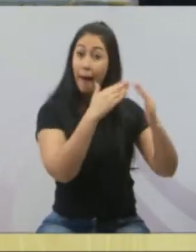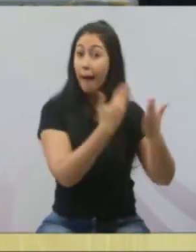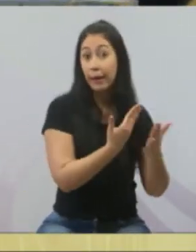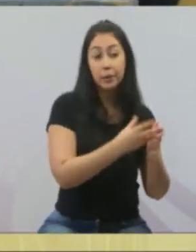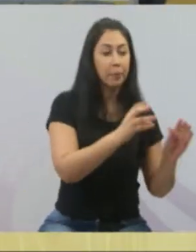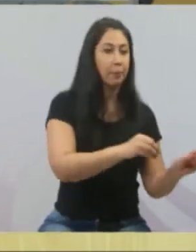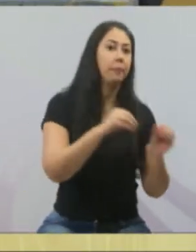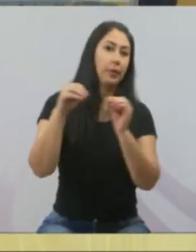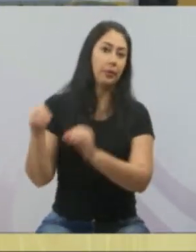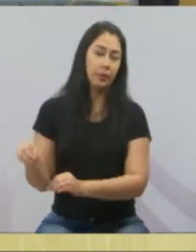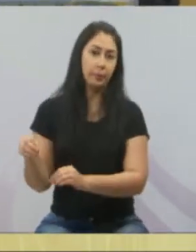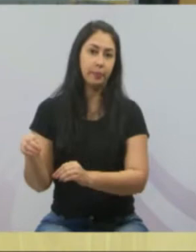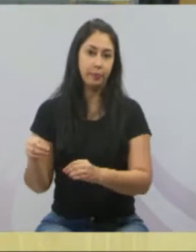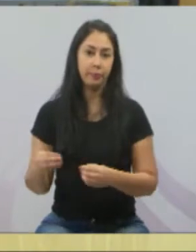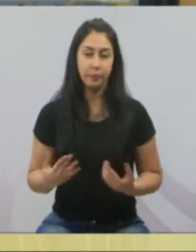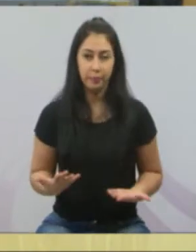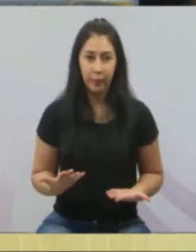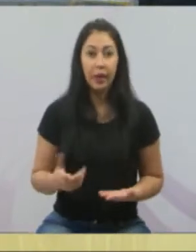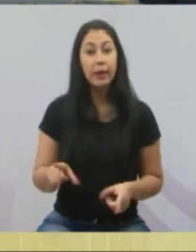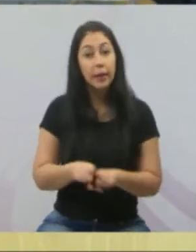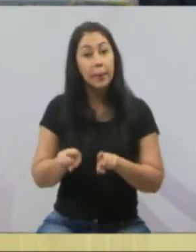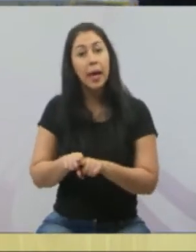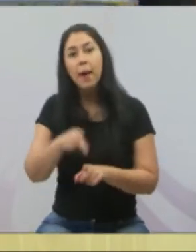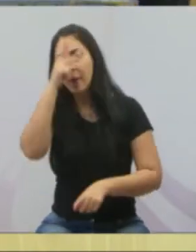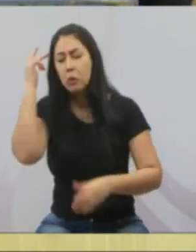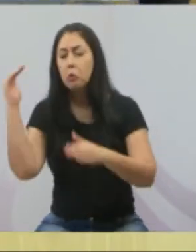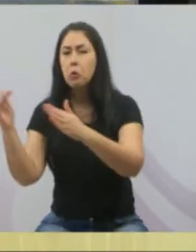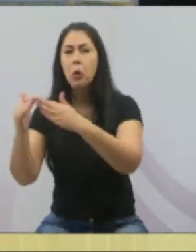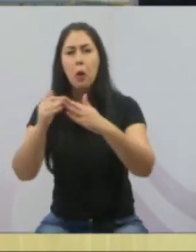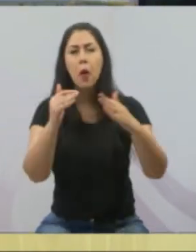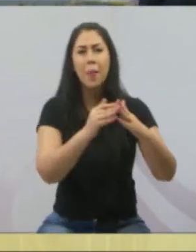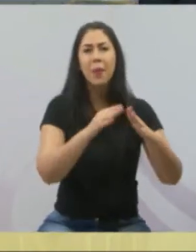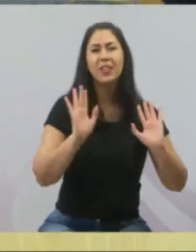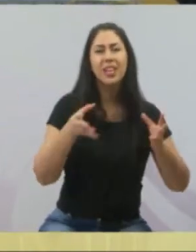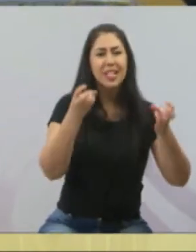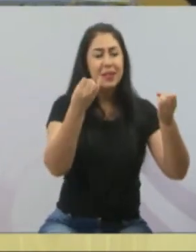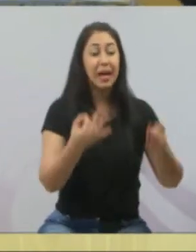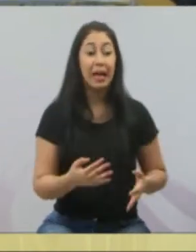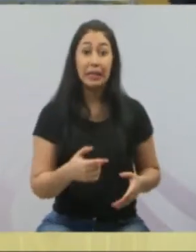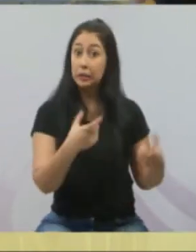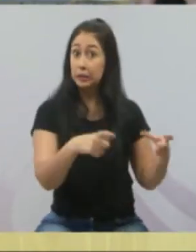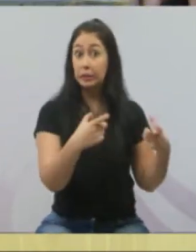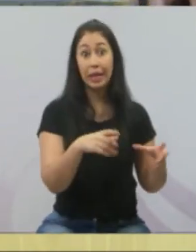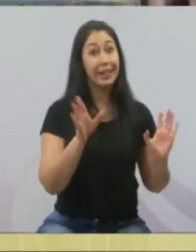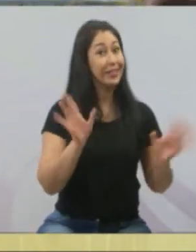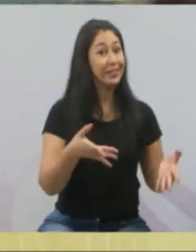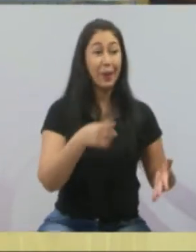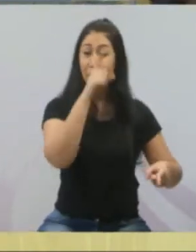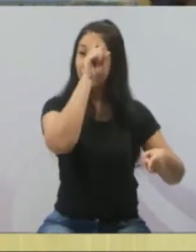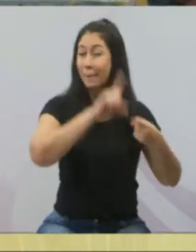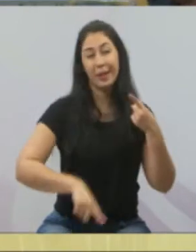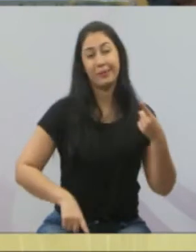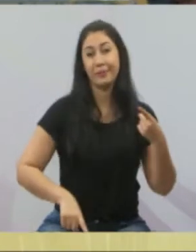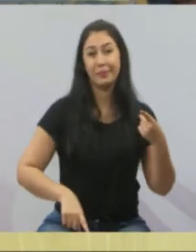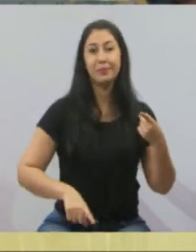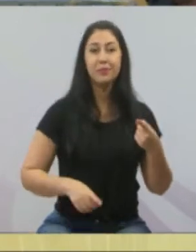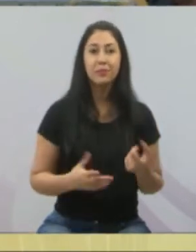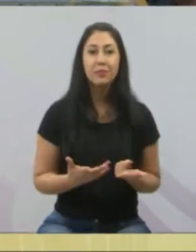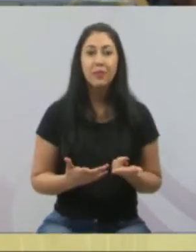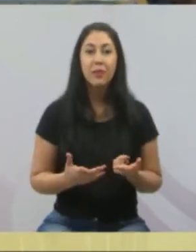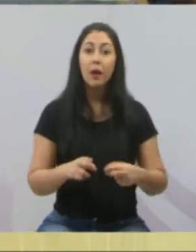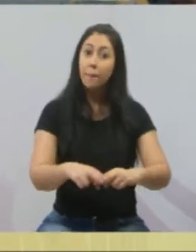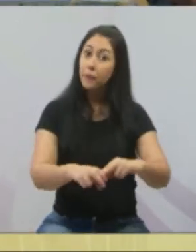entrelaçados na fiação elétrica. E a EDP precisa ir lá e fazer a poda, para poder a Prefeitura, depois, através do meio ambiente, também fazer a sua parte, para fazer